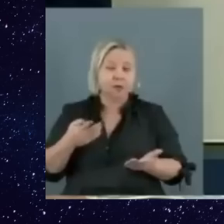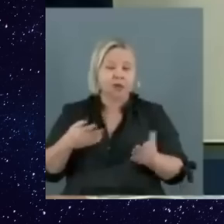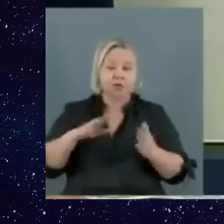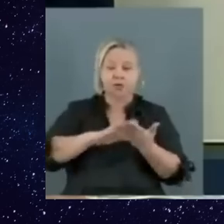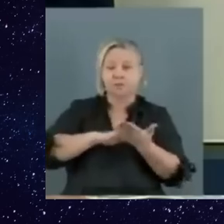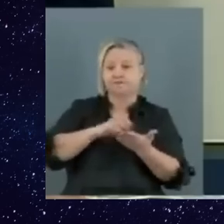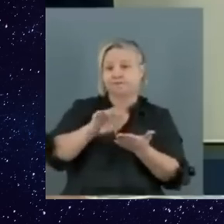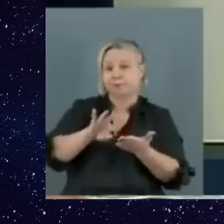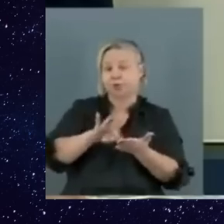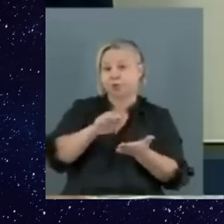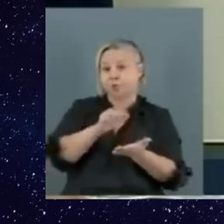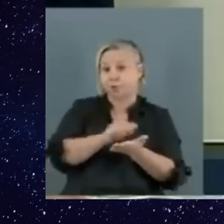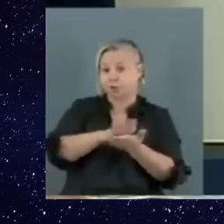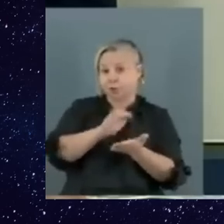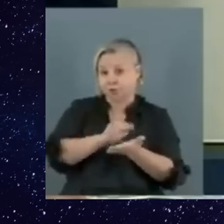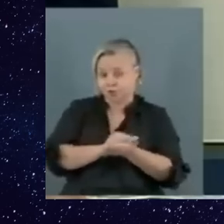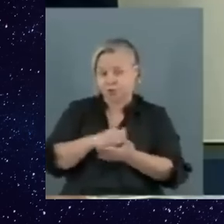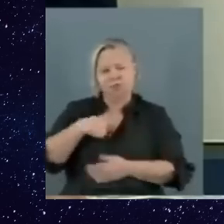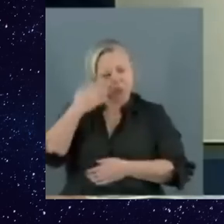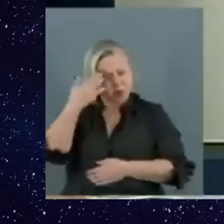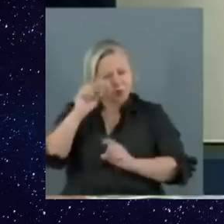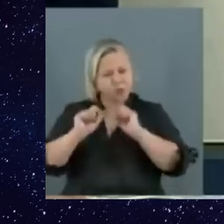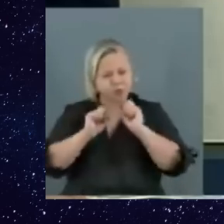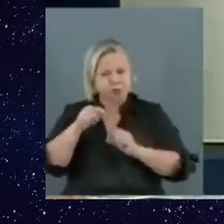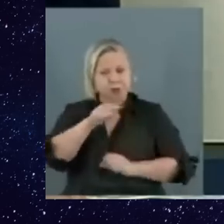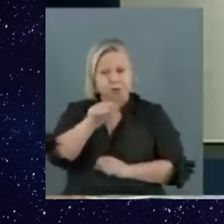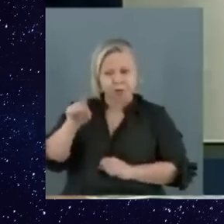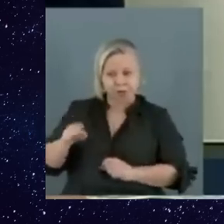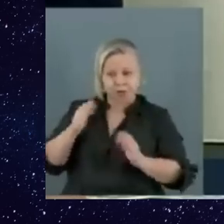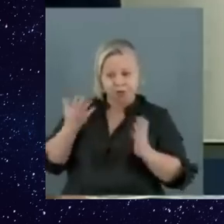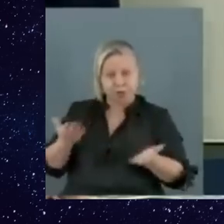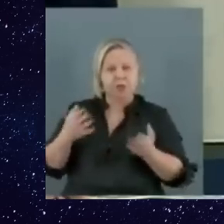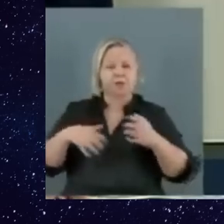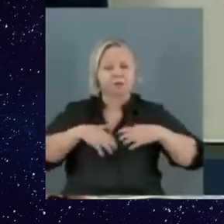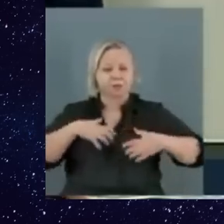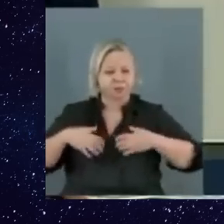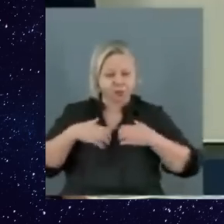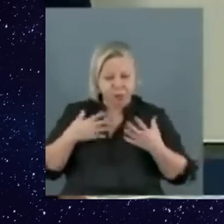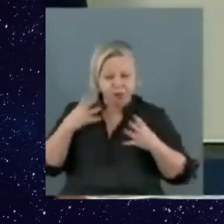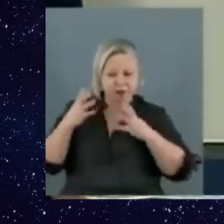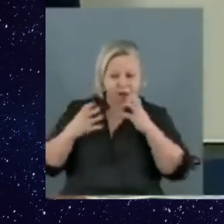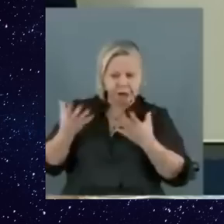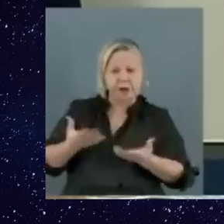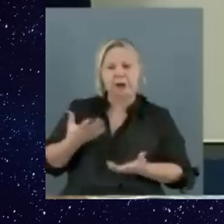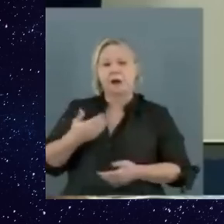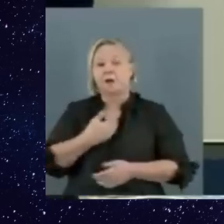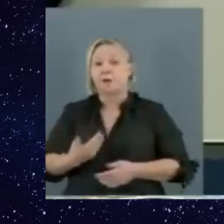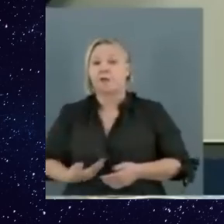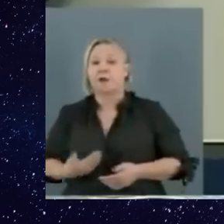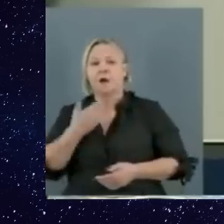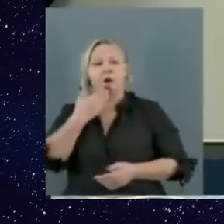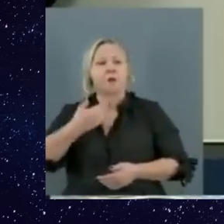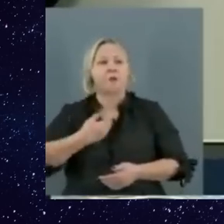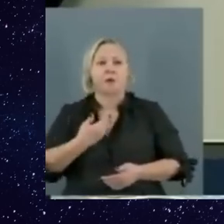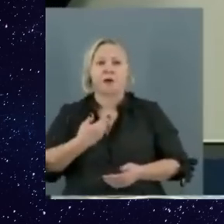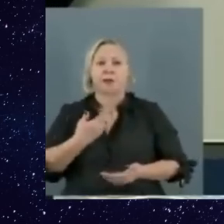isso, senador Moro, que eu compreendo a sua irresignação com o governo, é um direito que o senhor tem, mas não nos peça para violar a